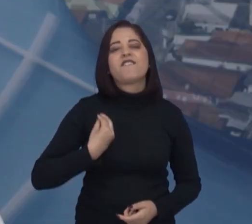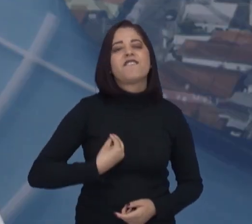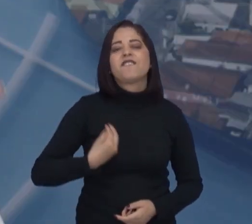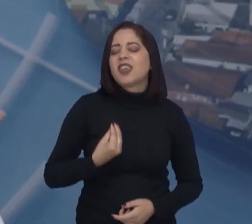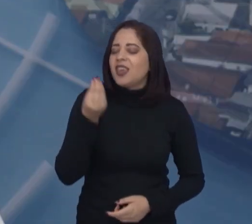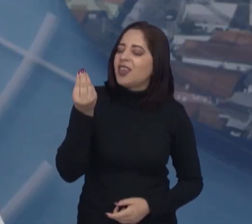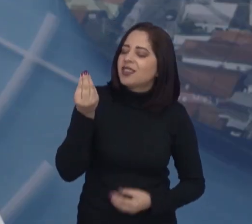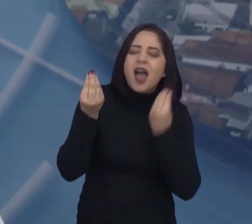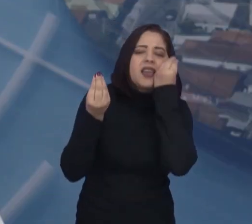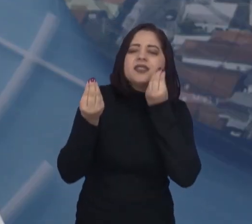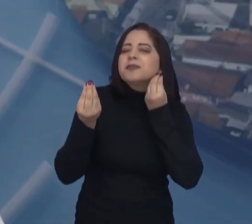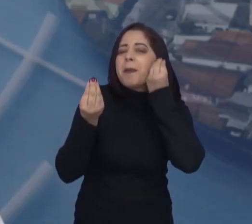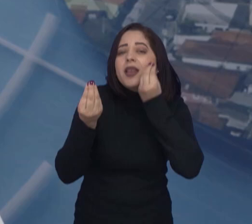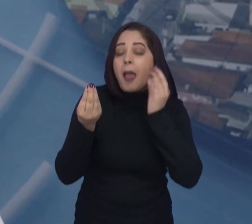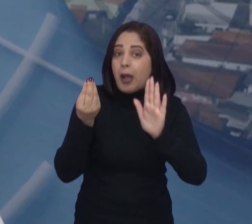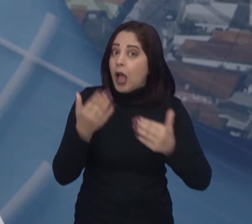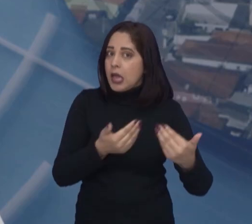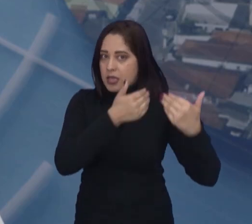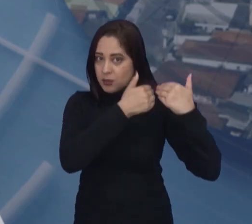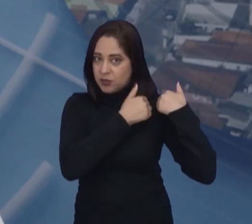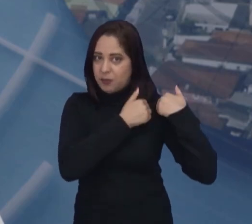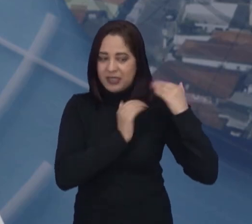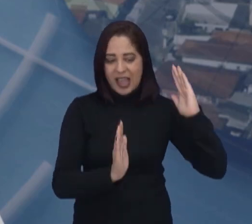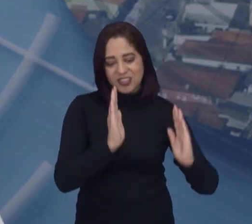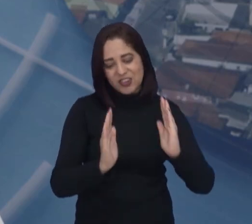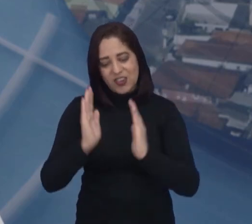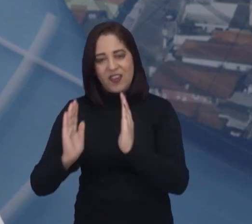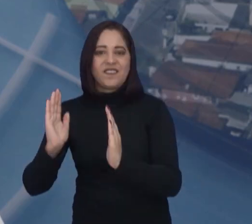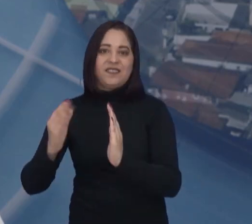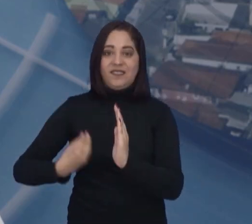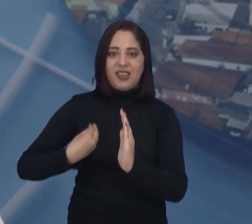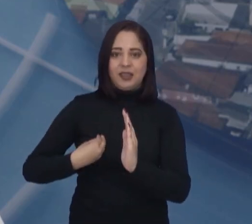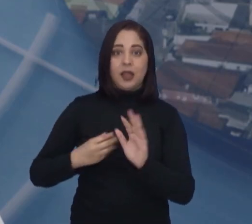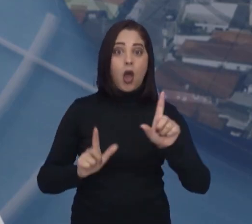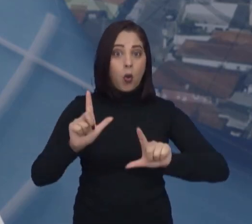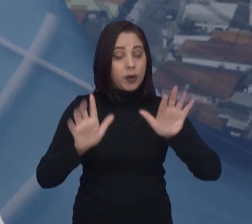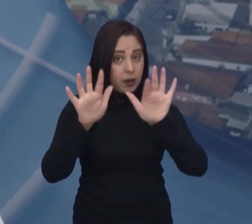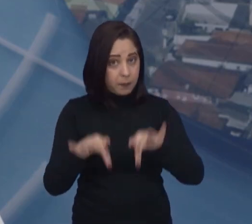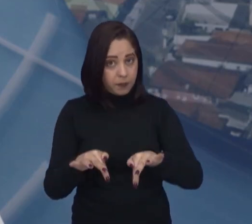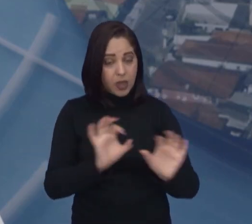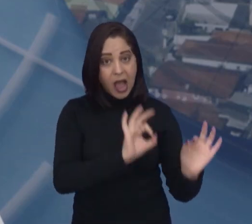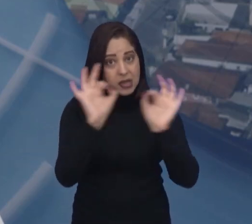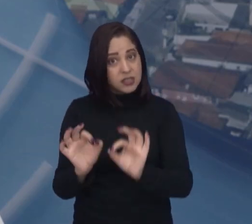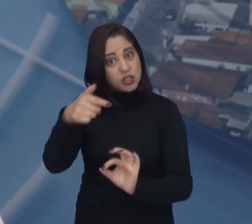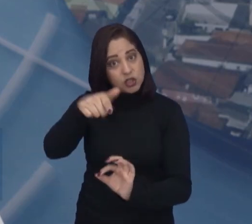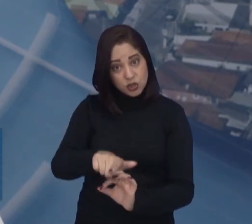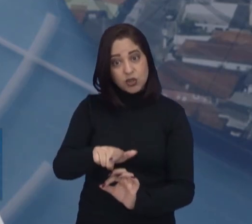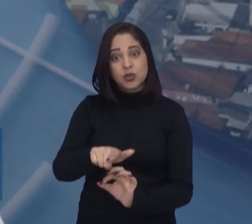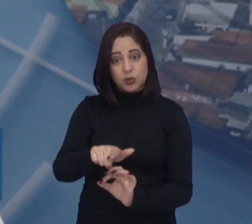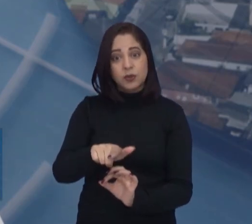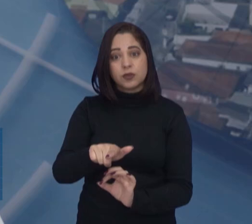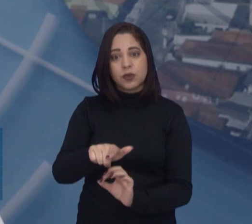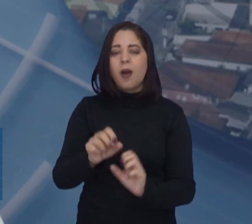experimentem com responsabilidade cada fase da vida. O Diálogos fica por aqui. Para você rever este programa na